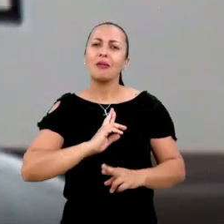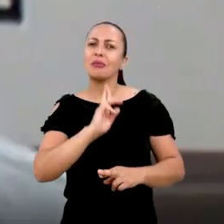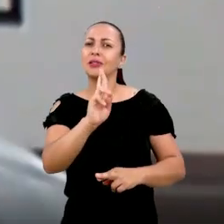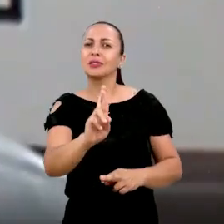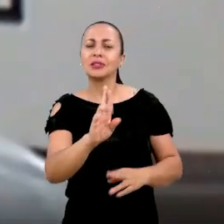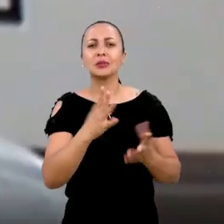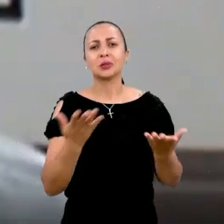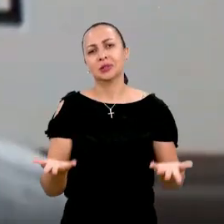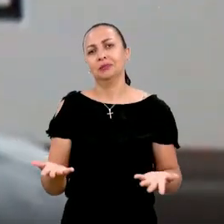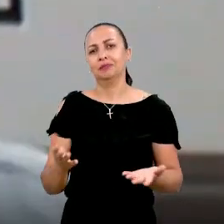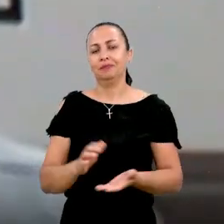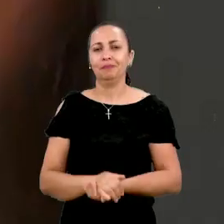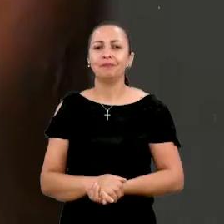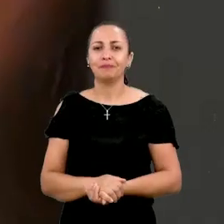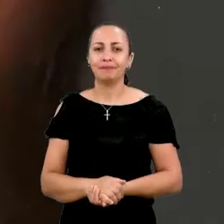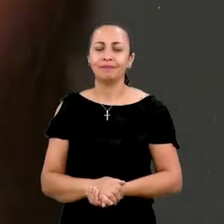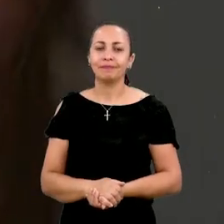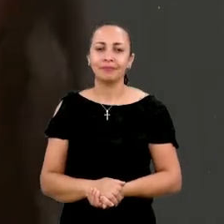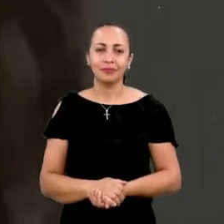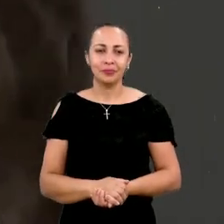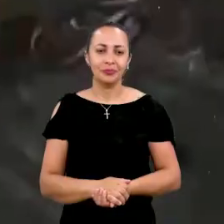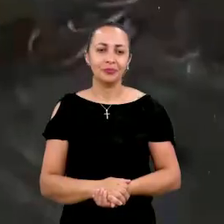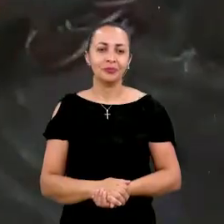nos representamos de determinada forma.